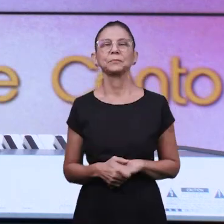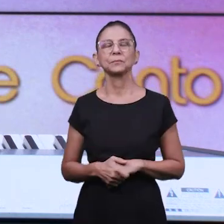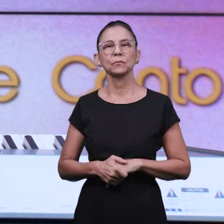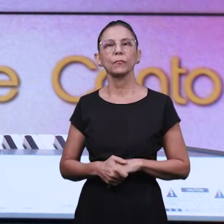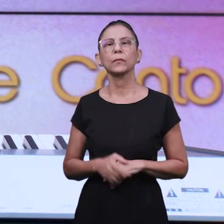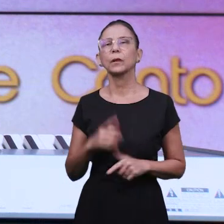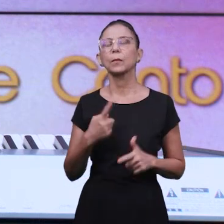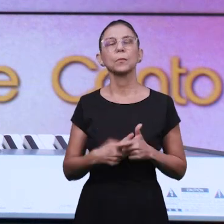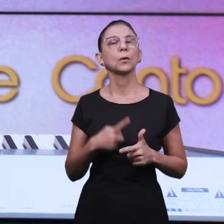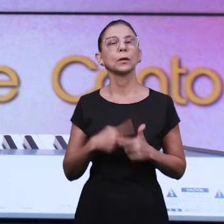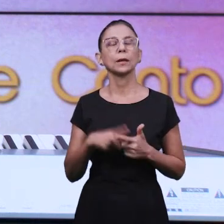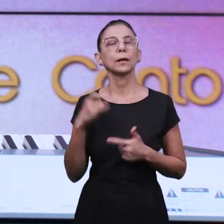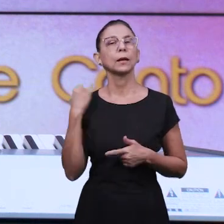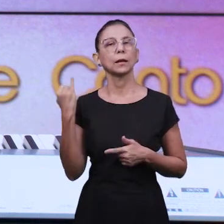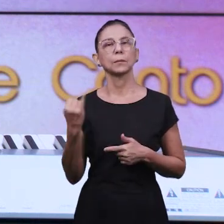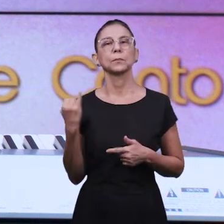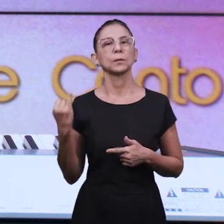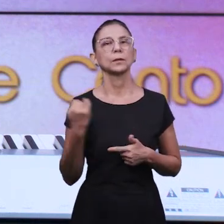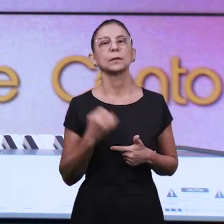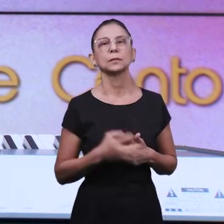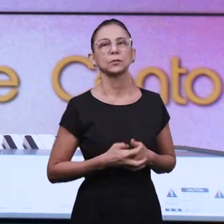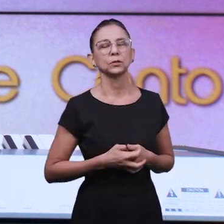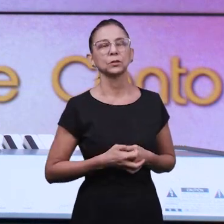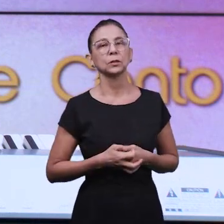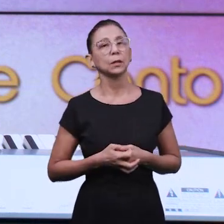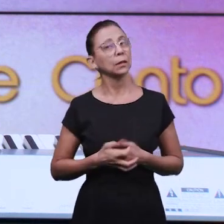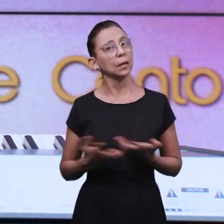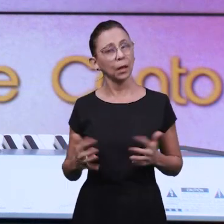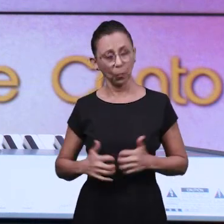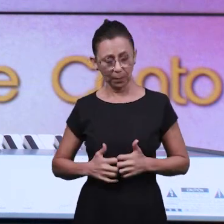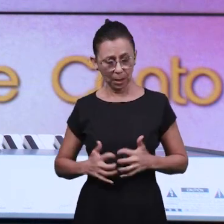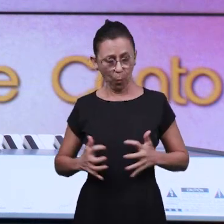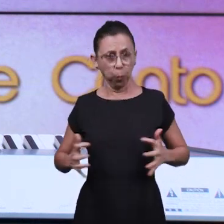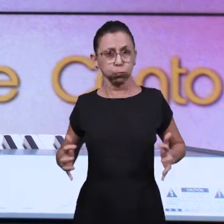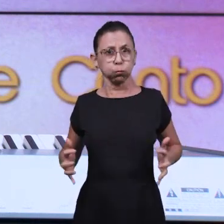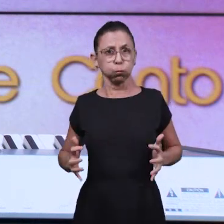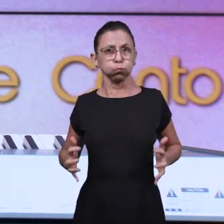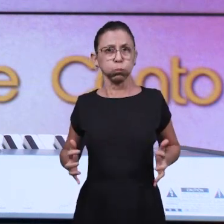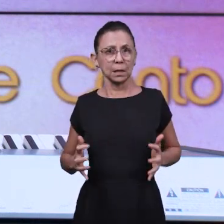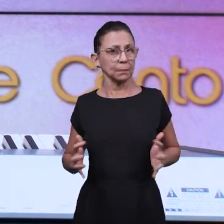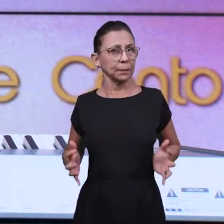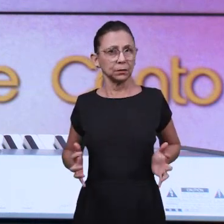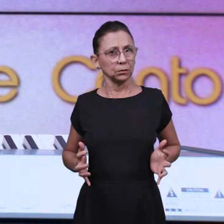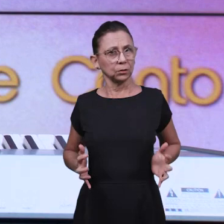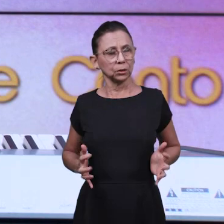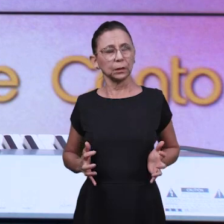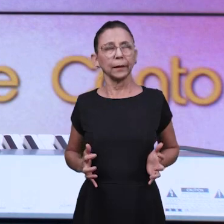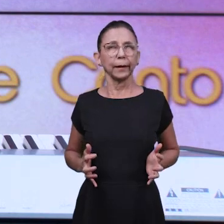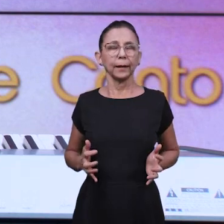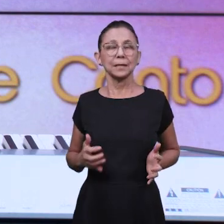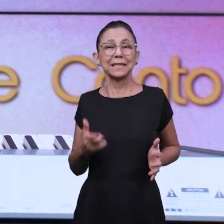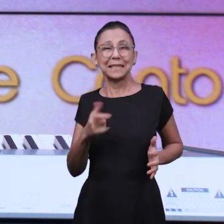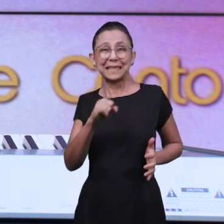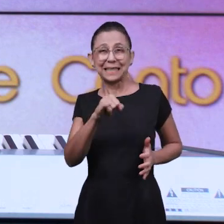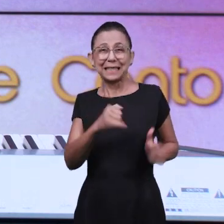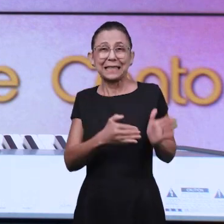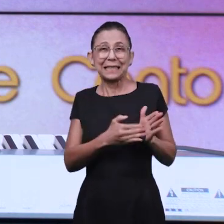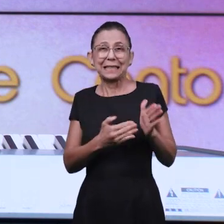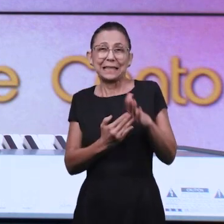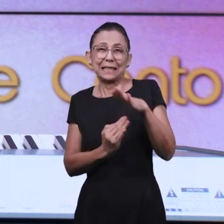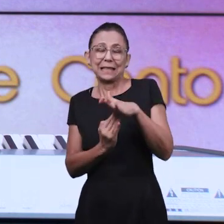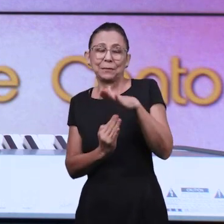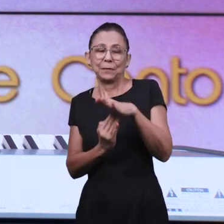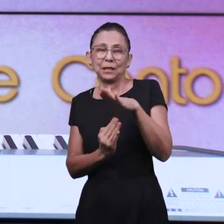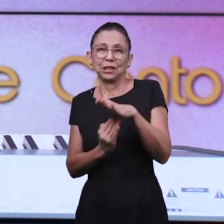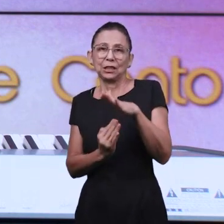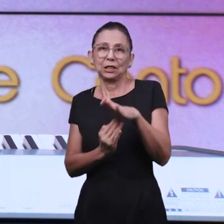também. Por que é importante aumentarmos a quantidade? Você coloca uma limitação,